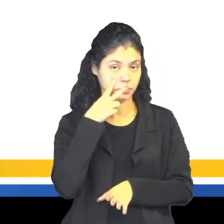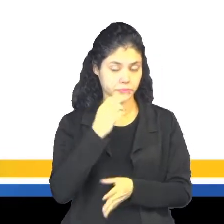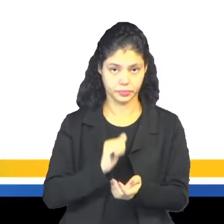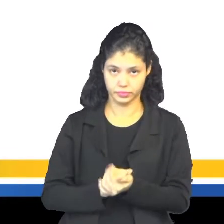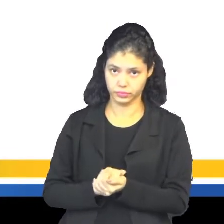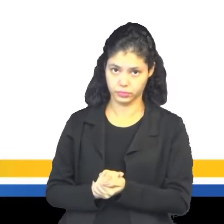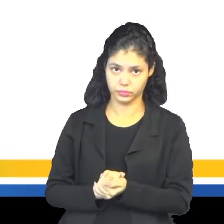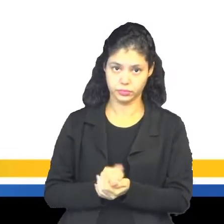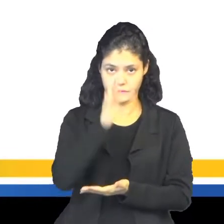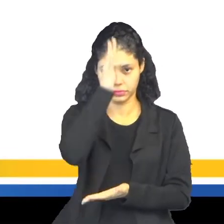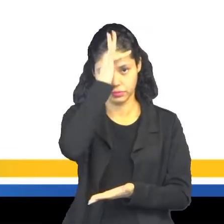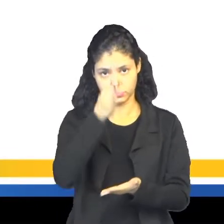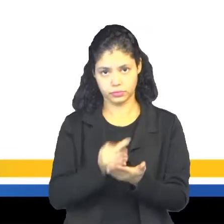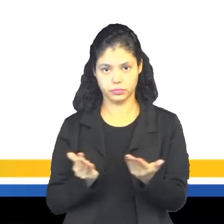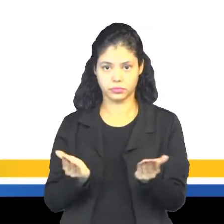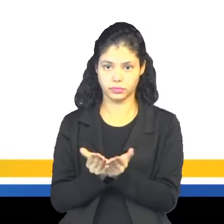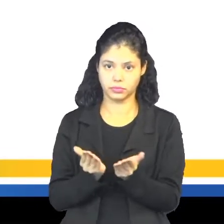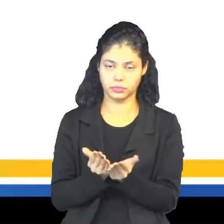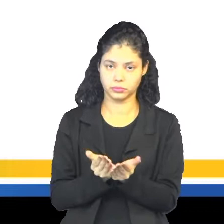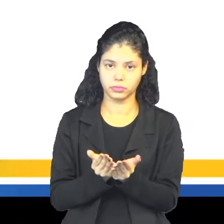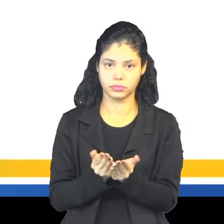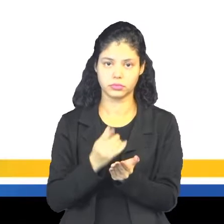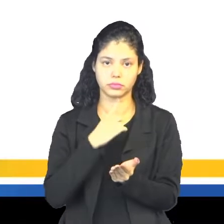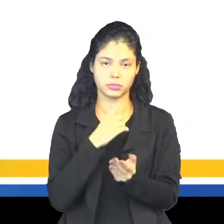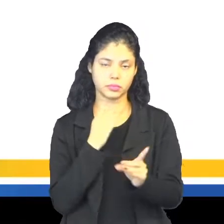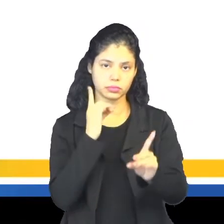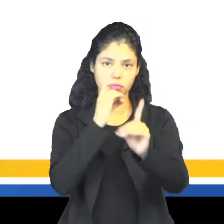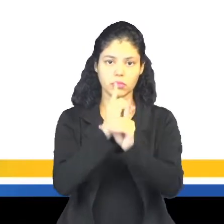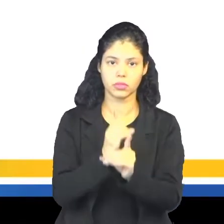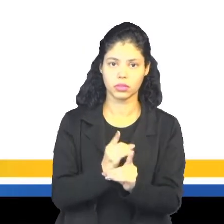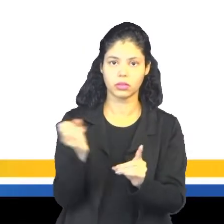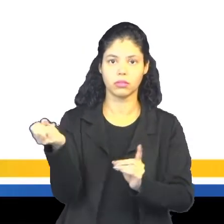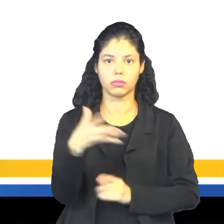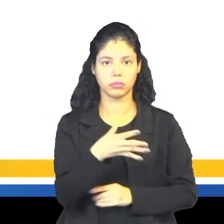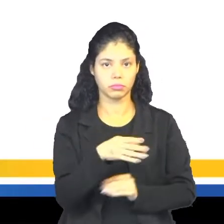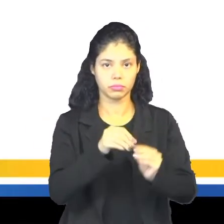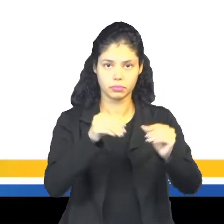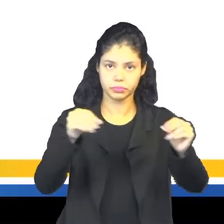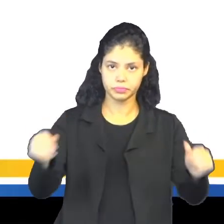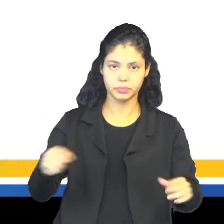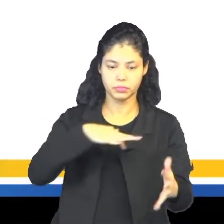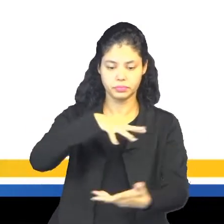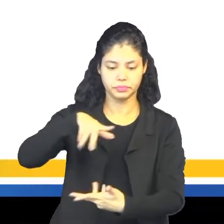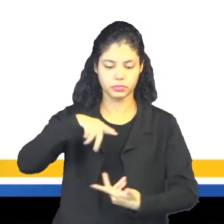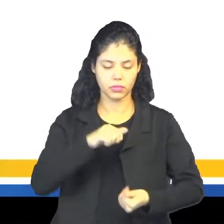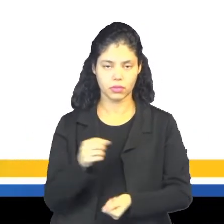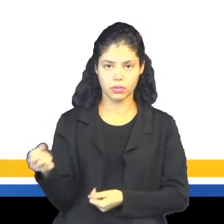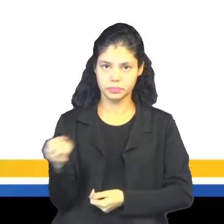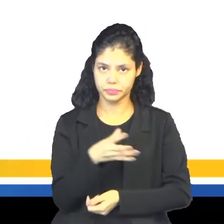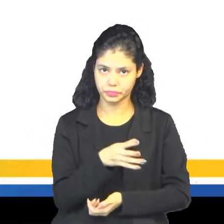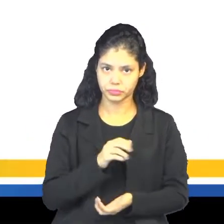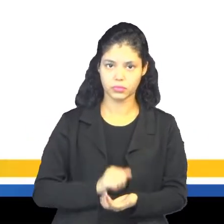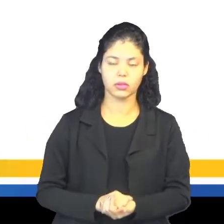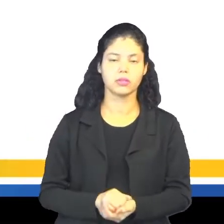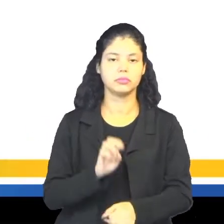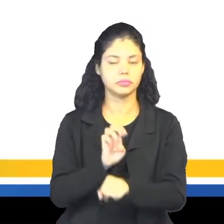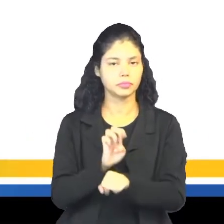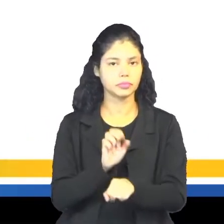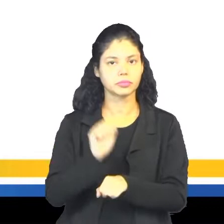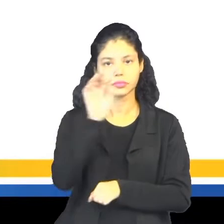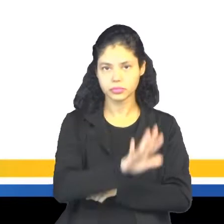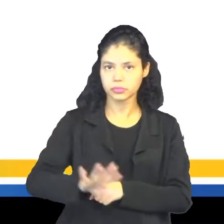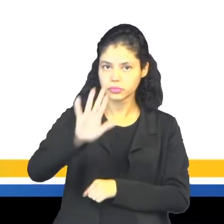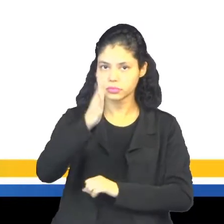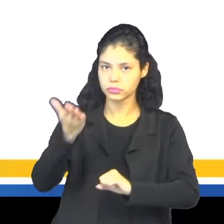propagação da fé cristã, impulsionaram ali as descobertas de novos territórios, o Novo Mundo, as Américas. Esse Estado nacional